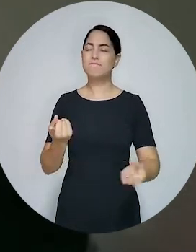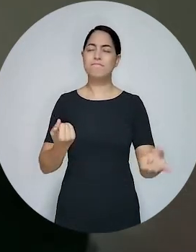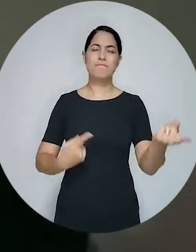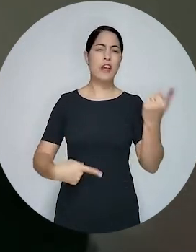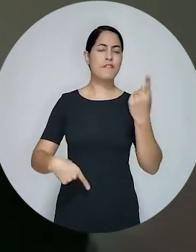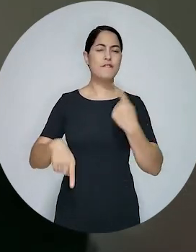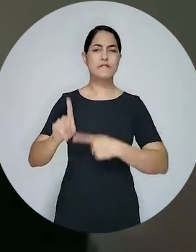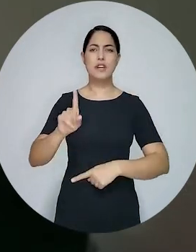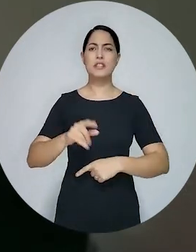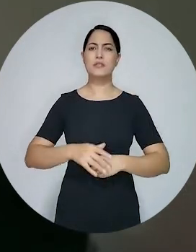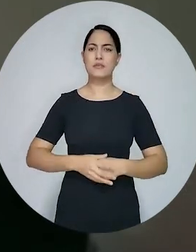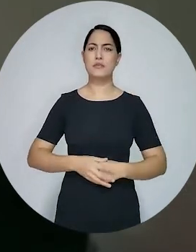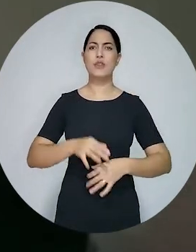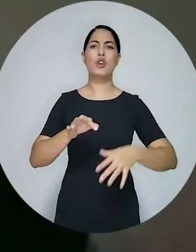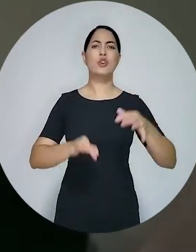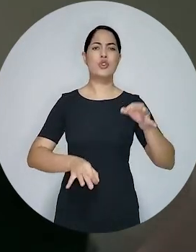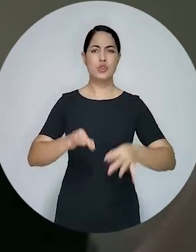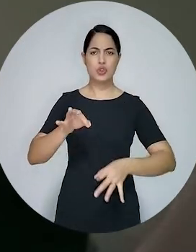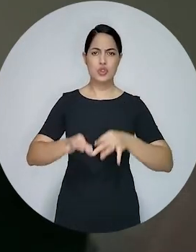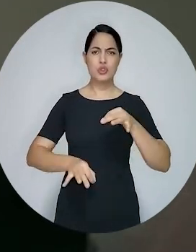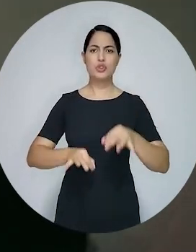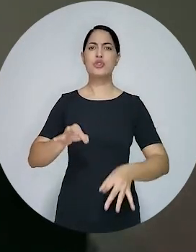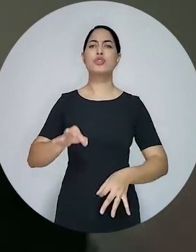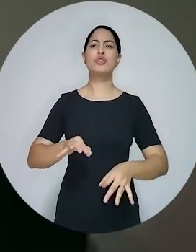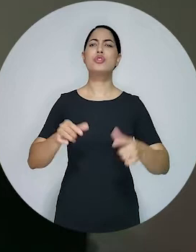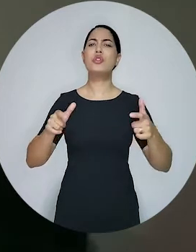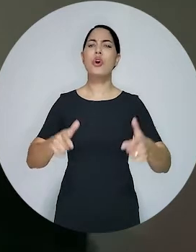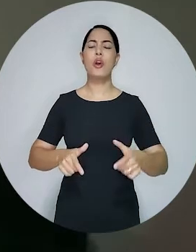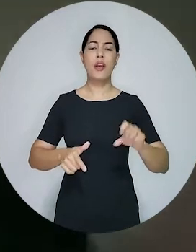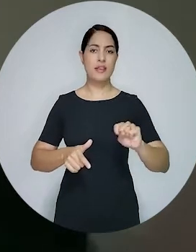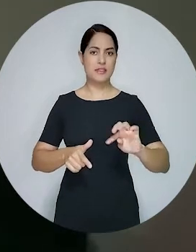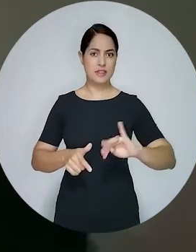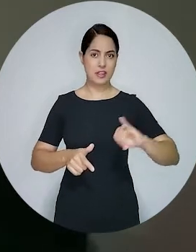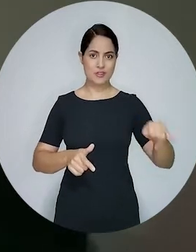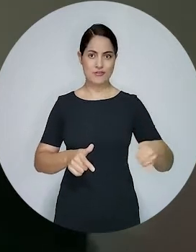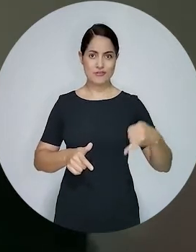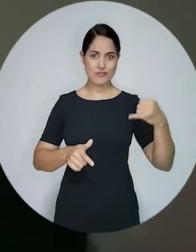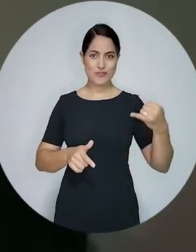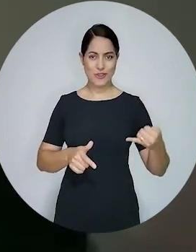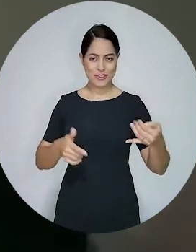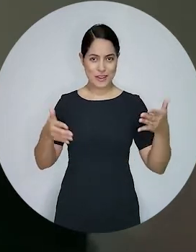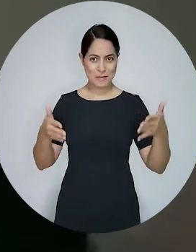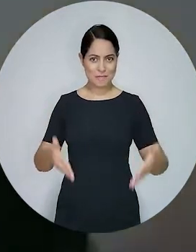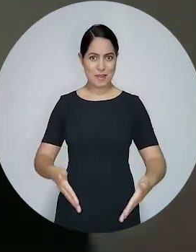dos avanços da jurisprudência do STJ.